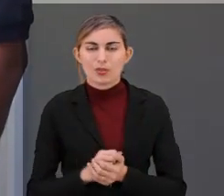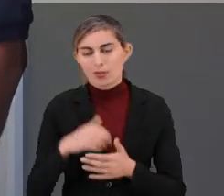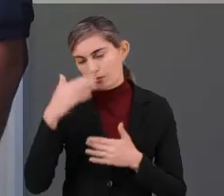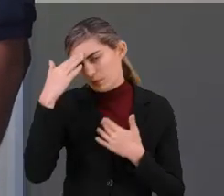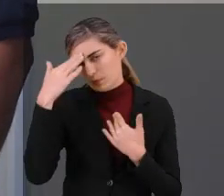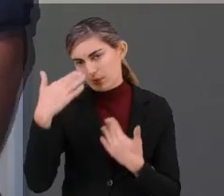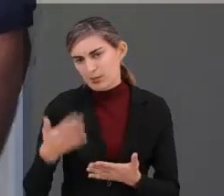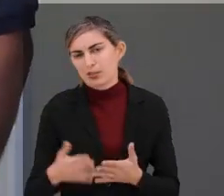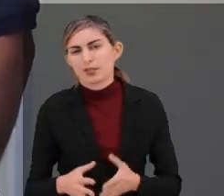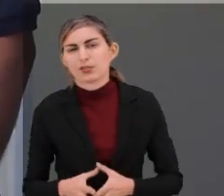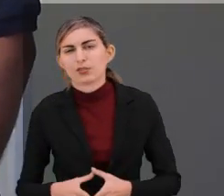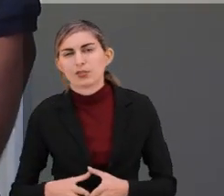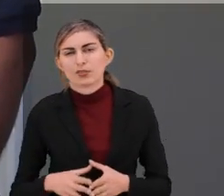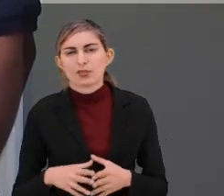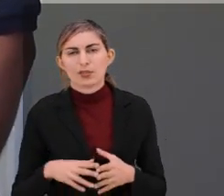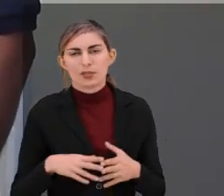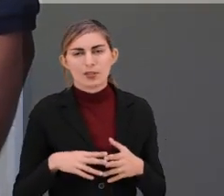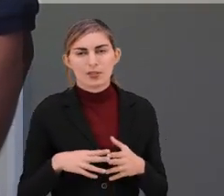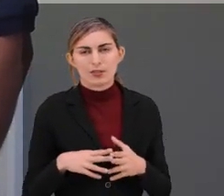Muito obrigado.